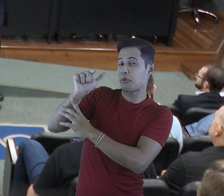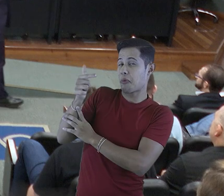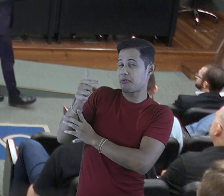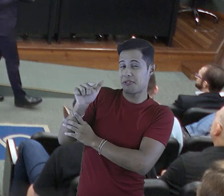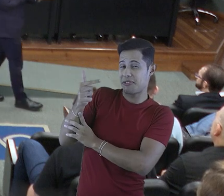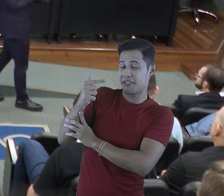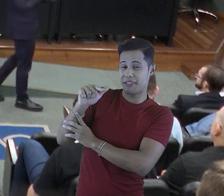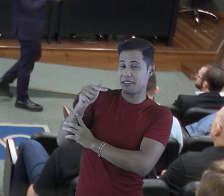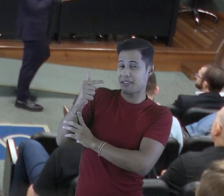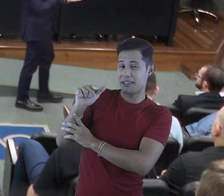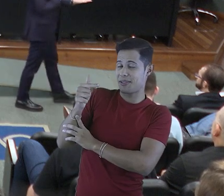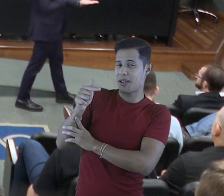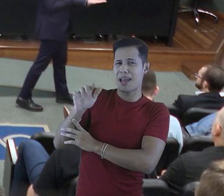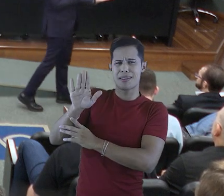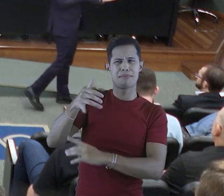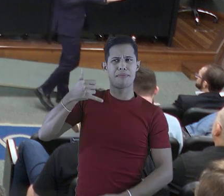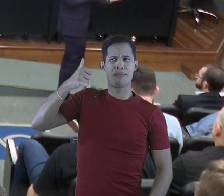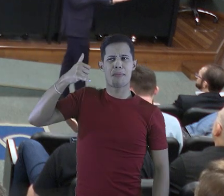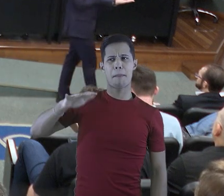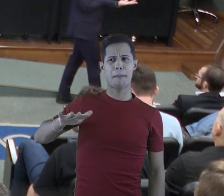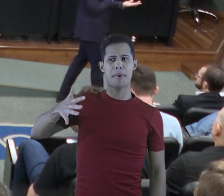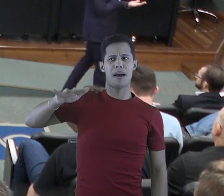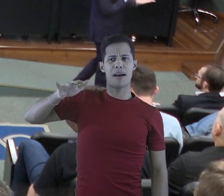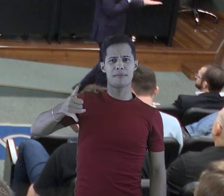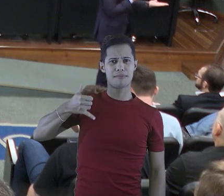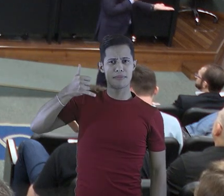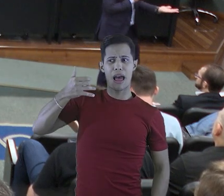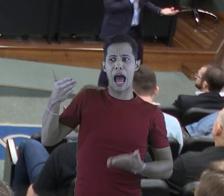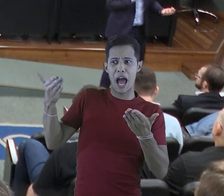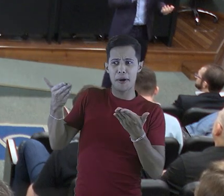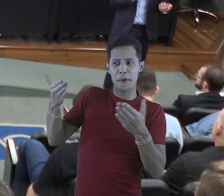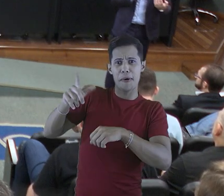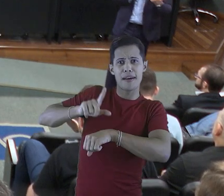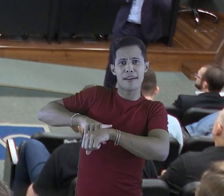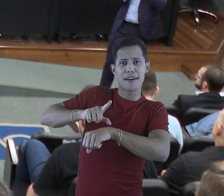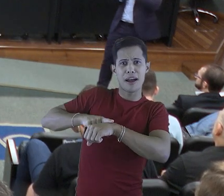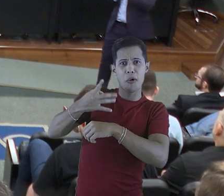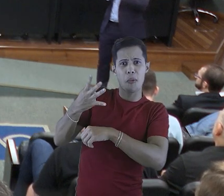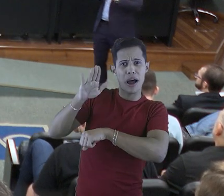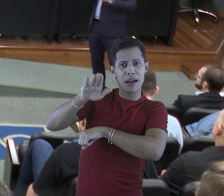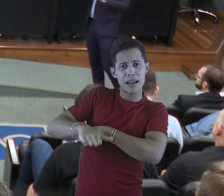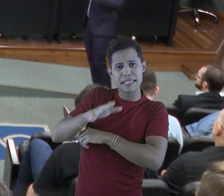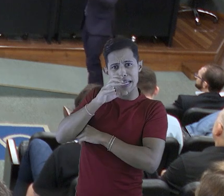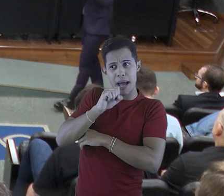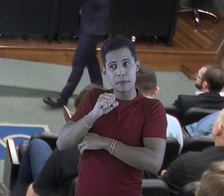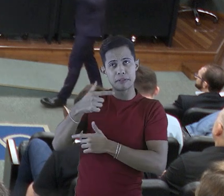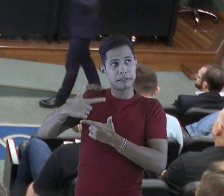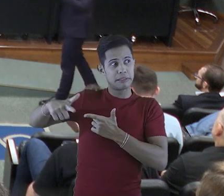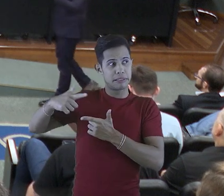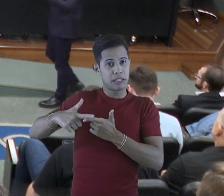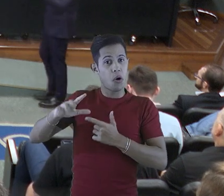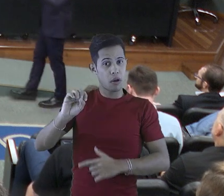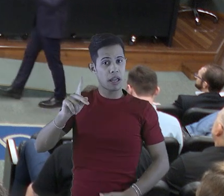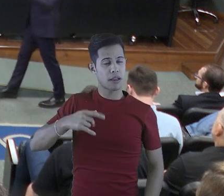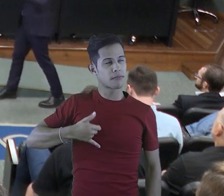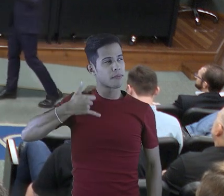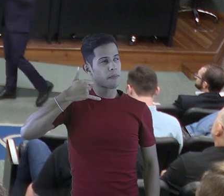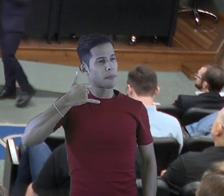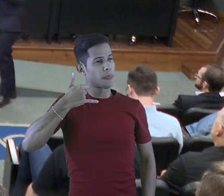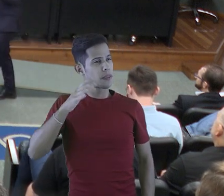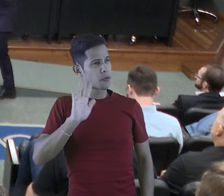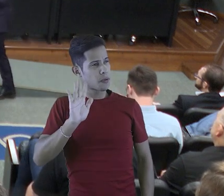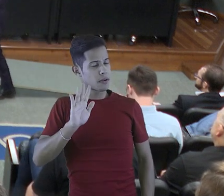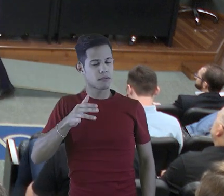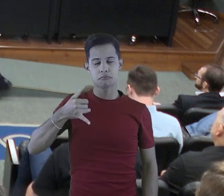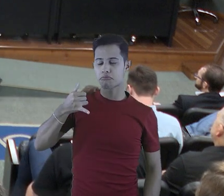e falei, está me ligando a essa hora, num sábado? É problema? Atendi. Pironte, tudo bem? Tudo. Preciso da